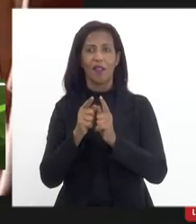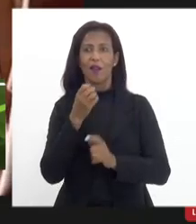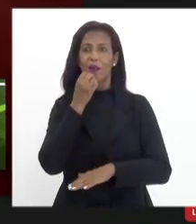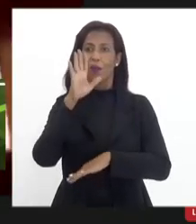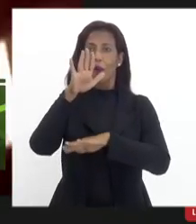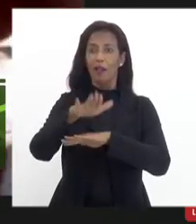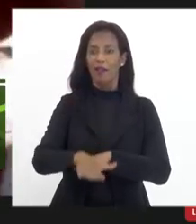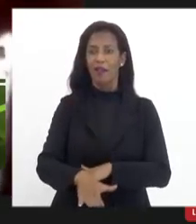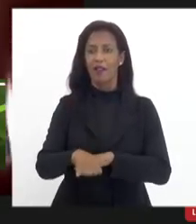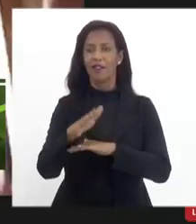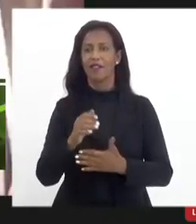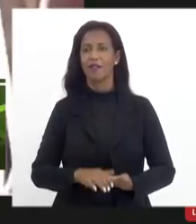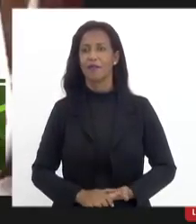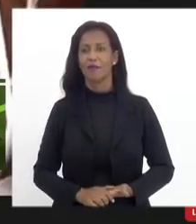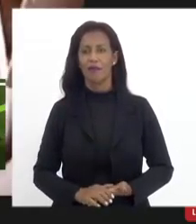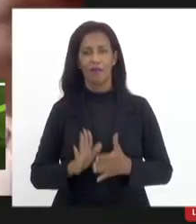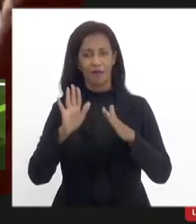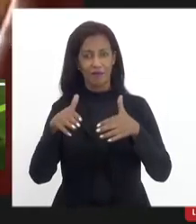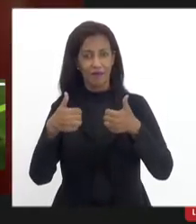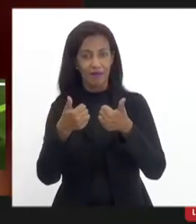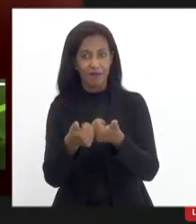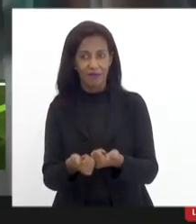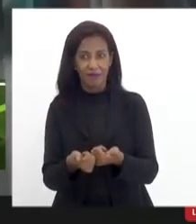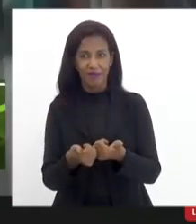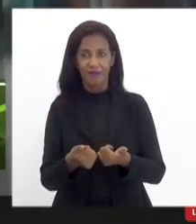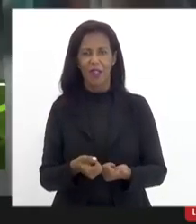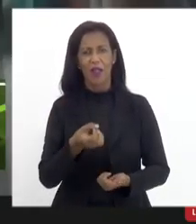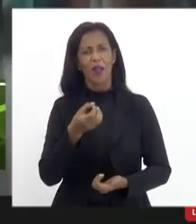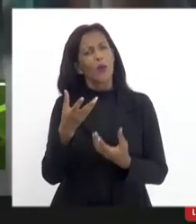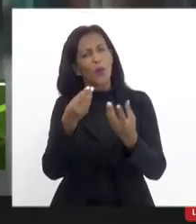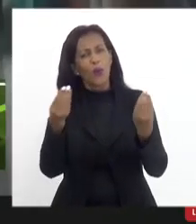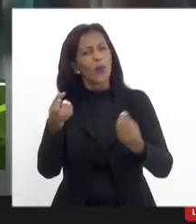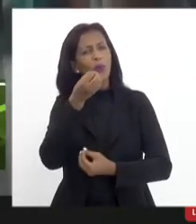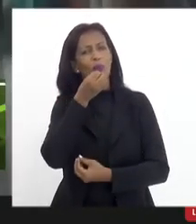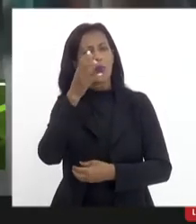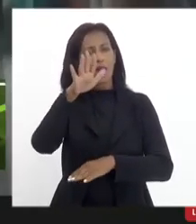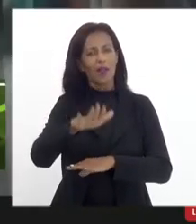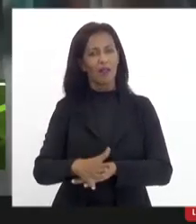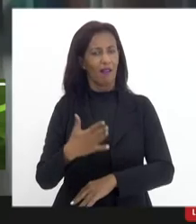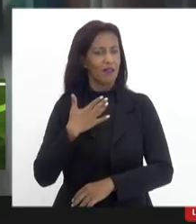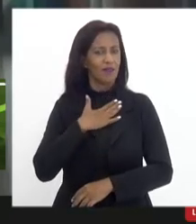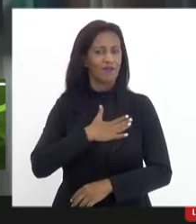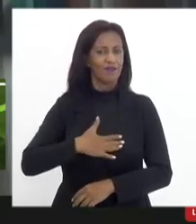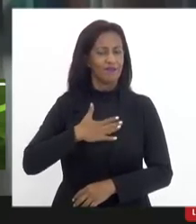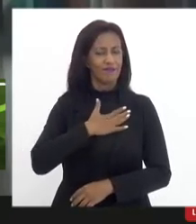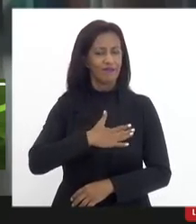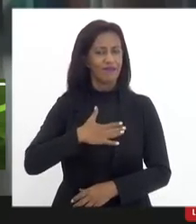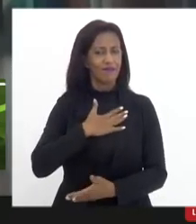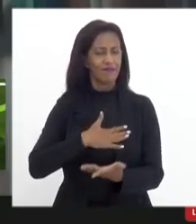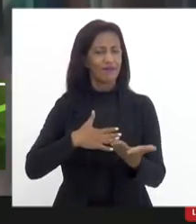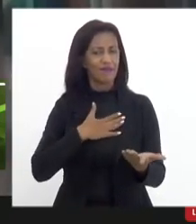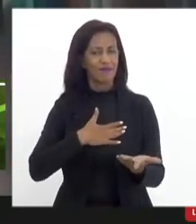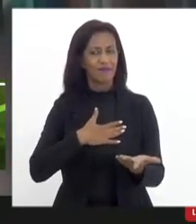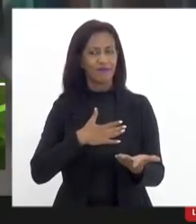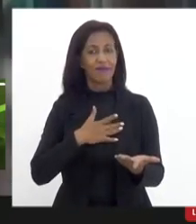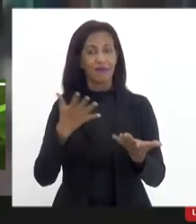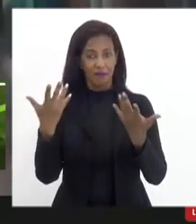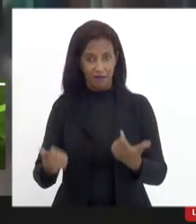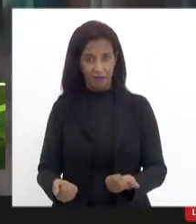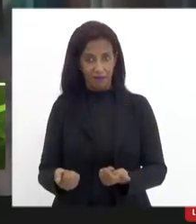Boa tarde. Tudo bem? Muito boa tarde. É um prazer enorme. Vamos